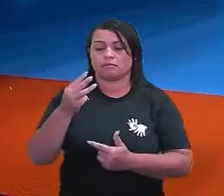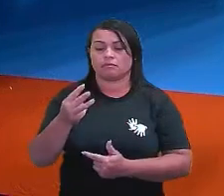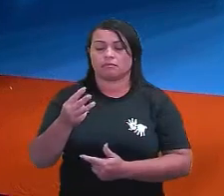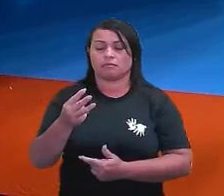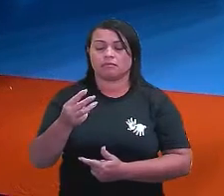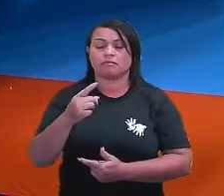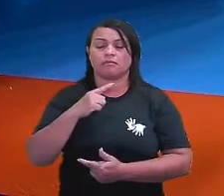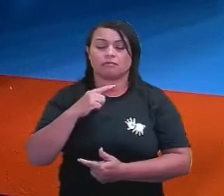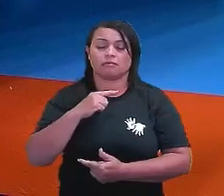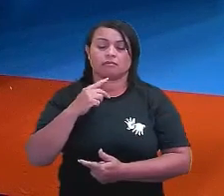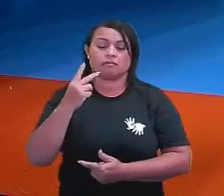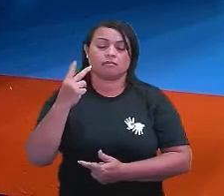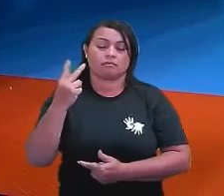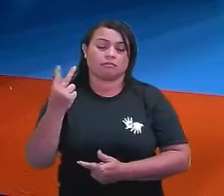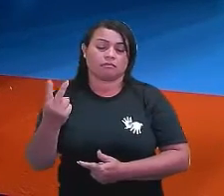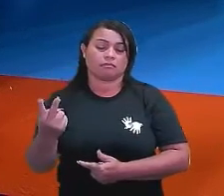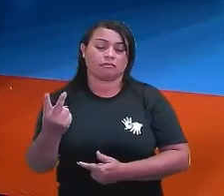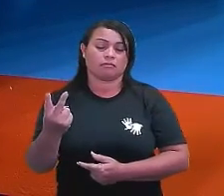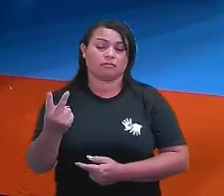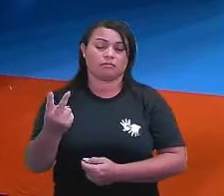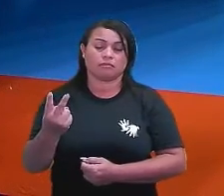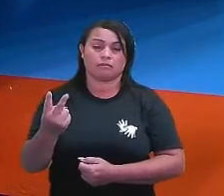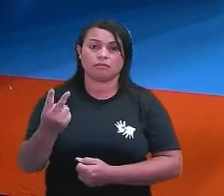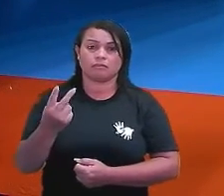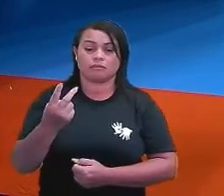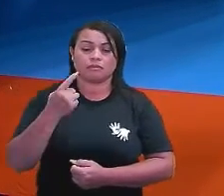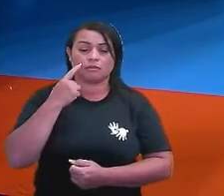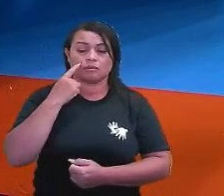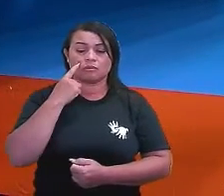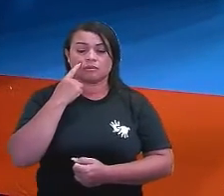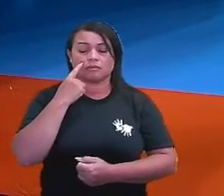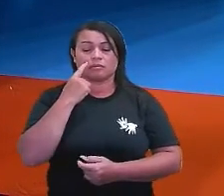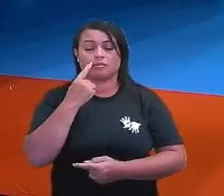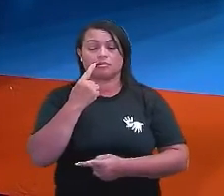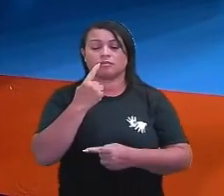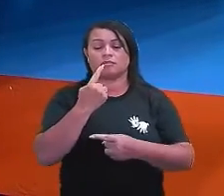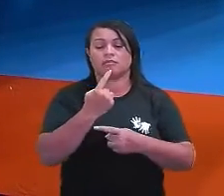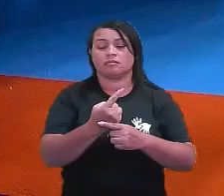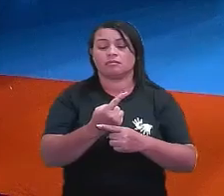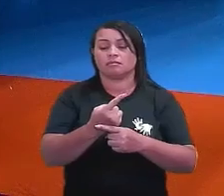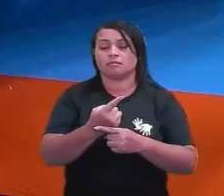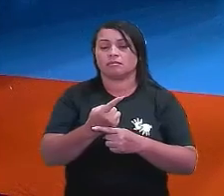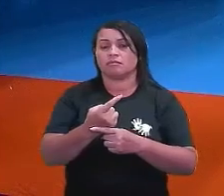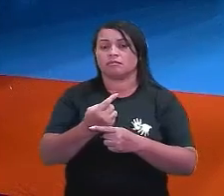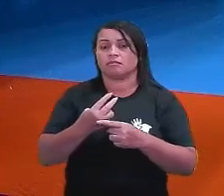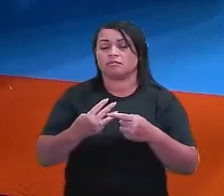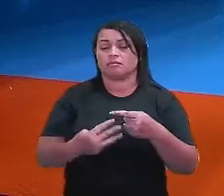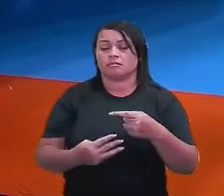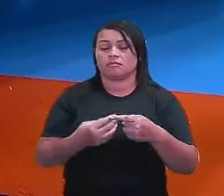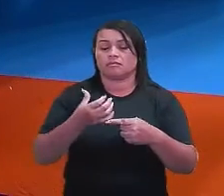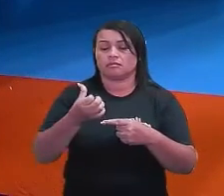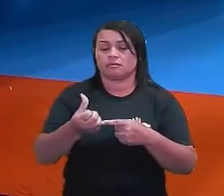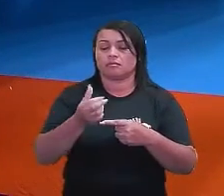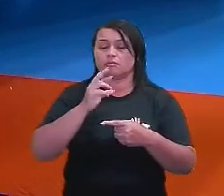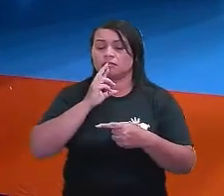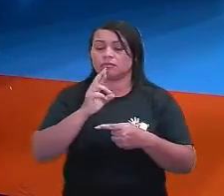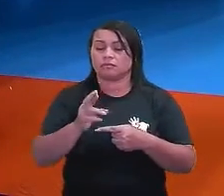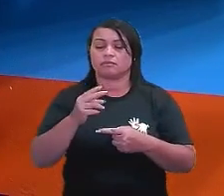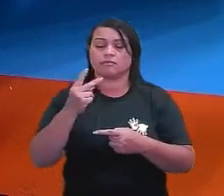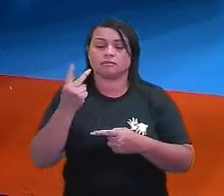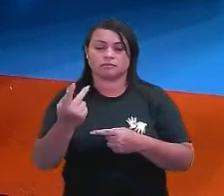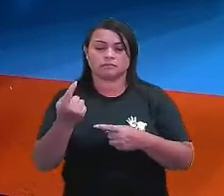ter 2, né? Então, 1/3 de 6 vai ser igual a 2,